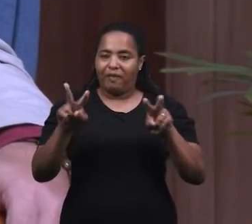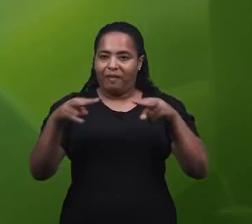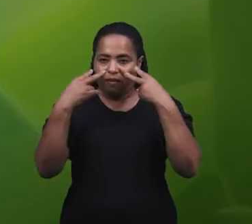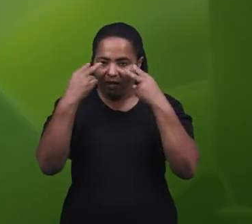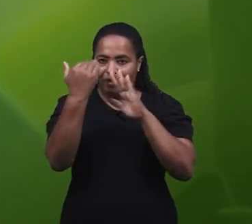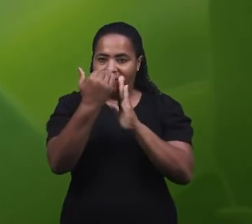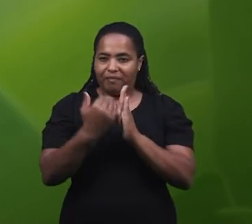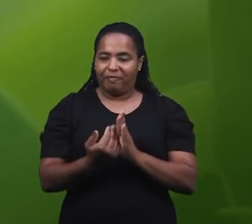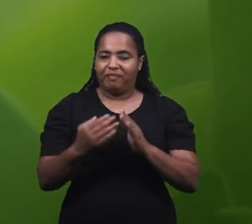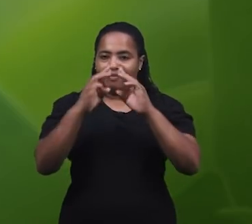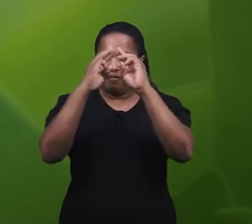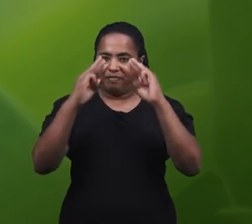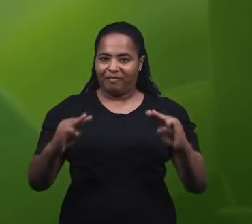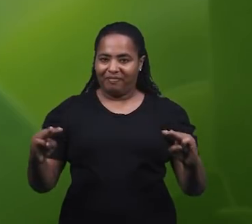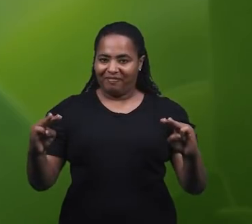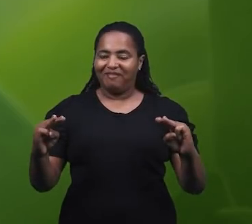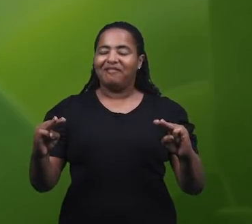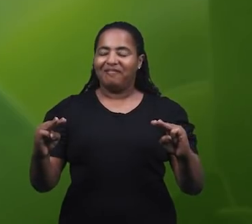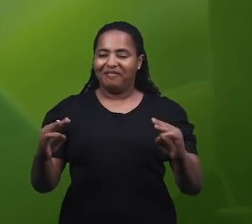Manaim.